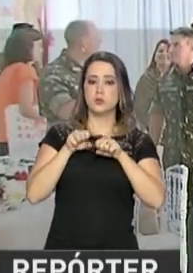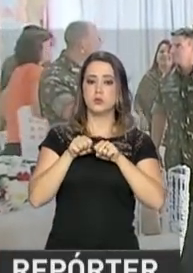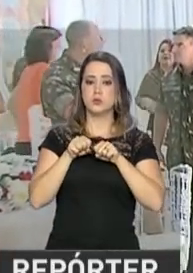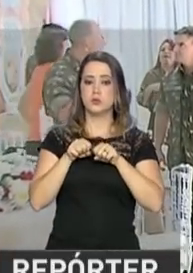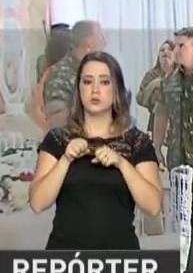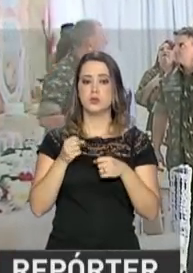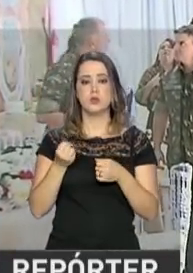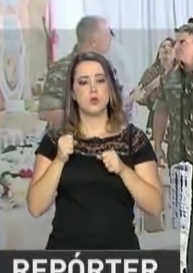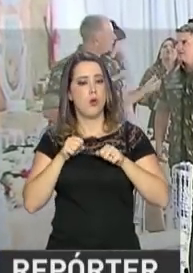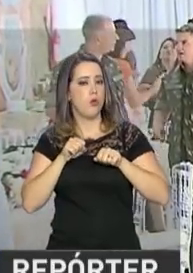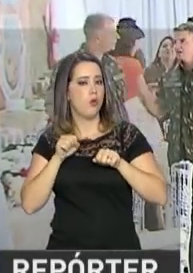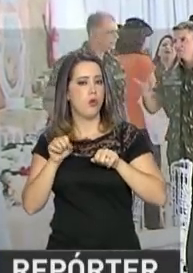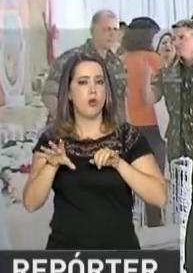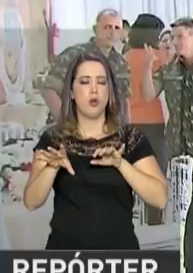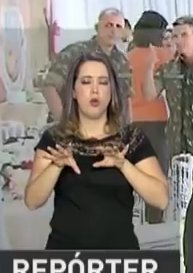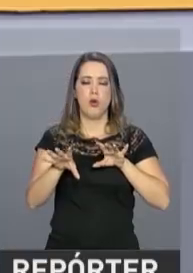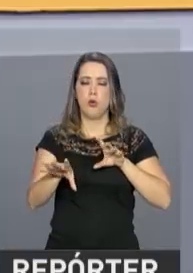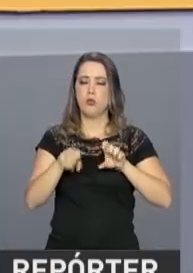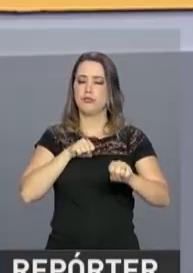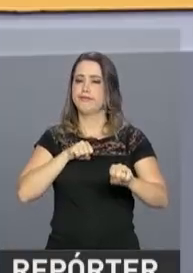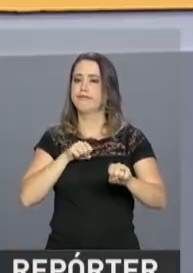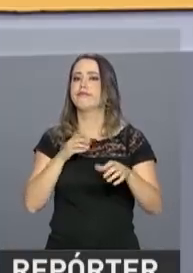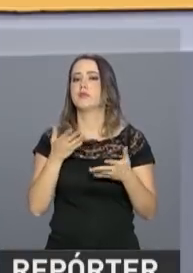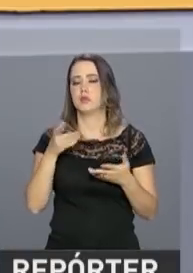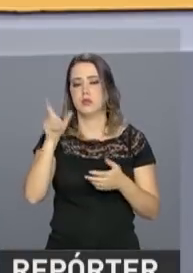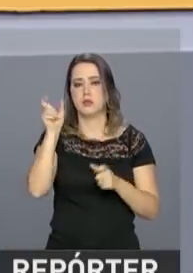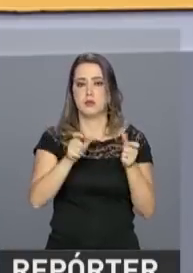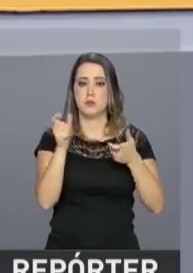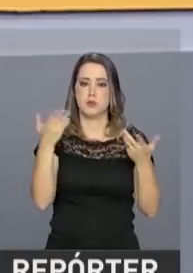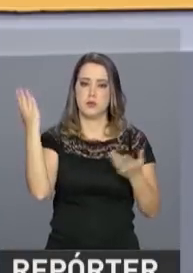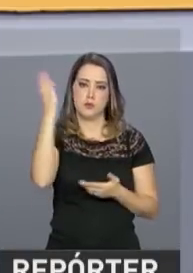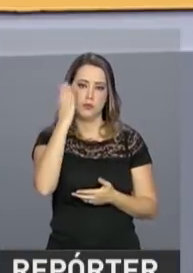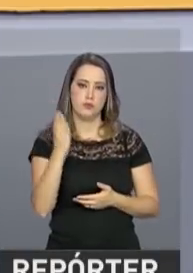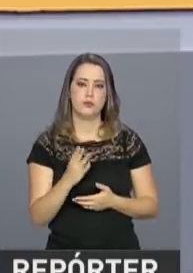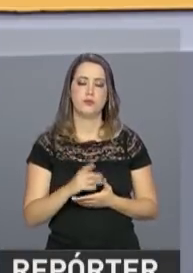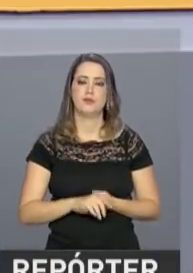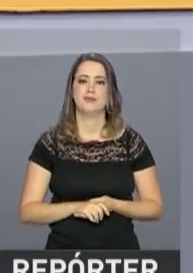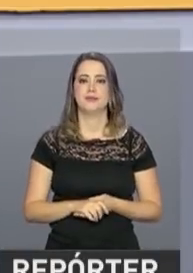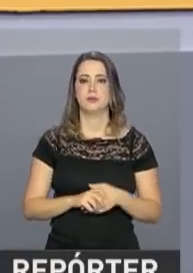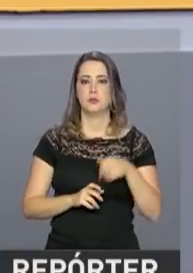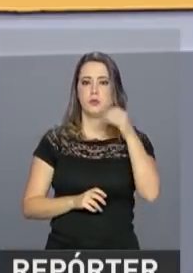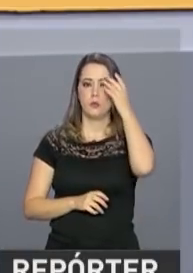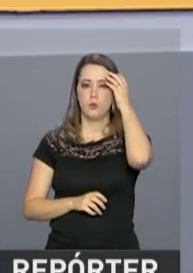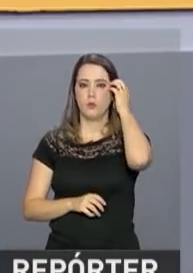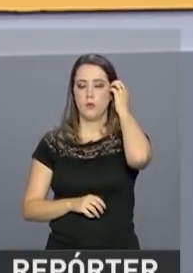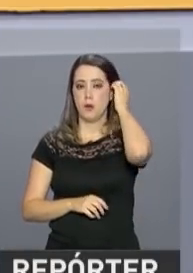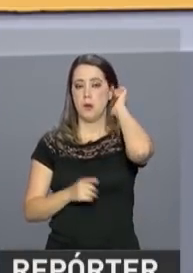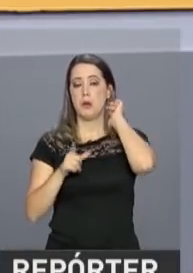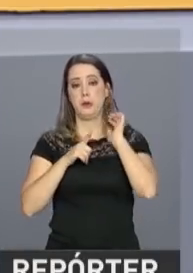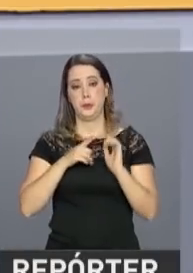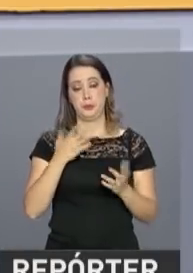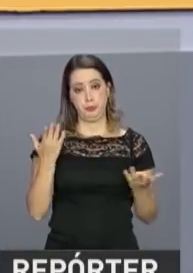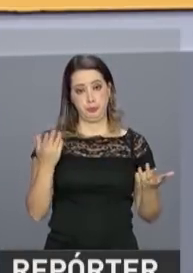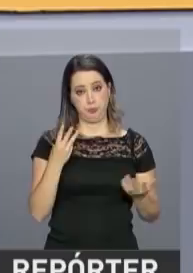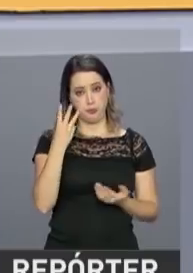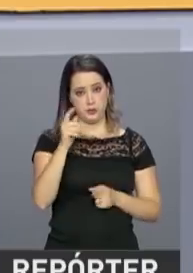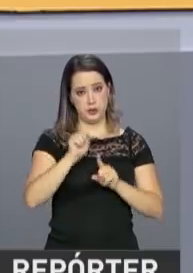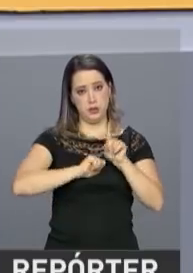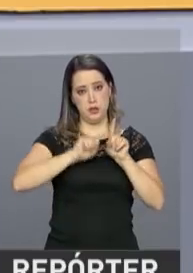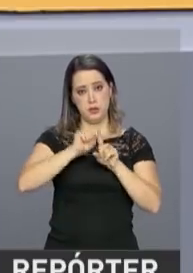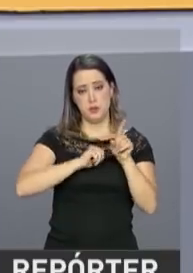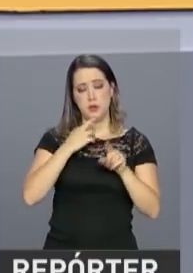nem contaminar a população brasileira nos primeiros três meses de 2008 resultado das empresas